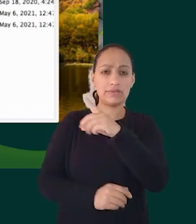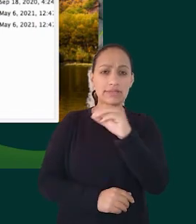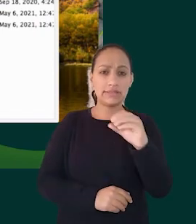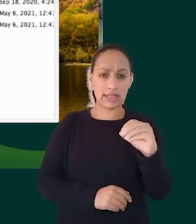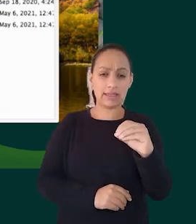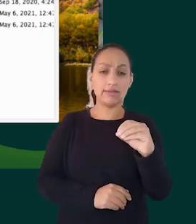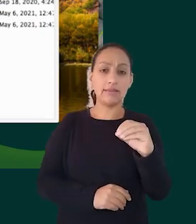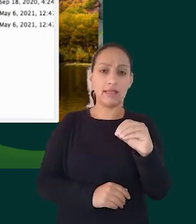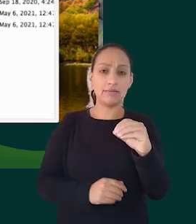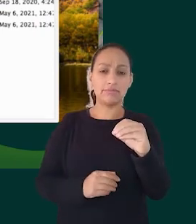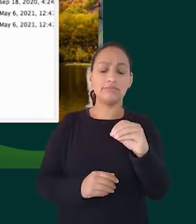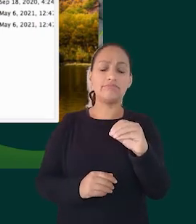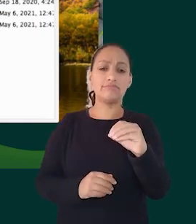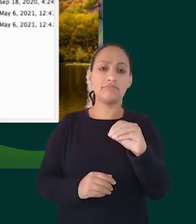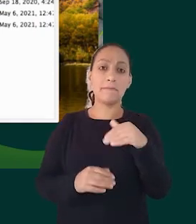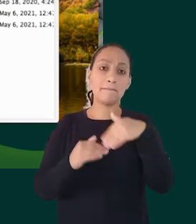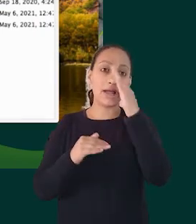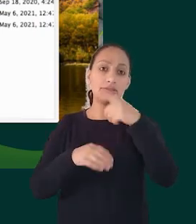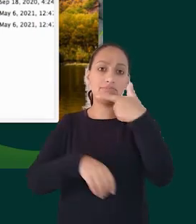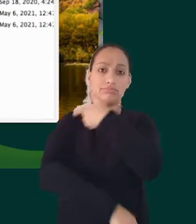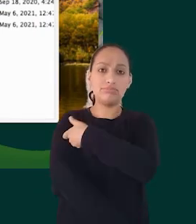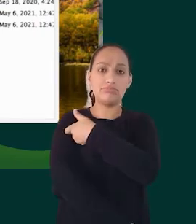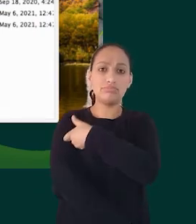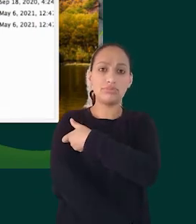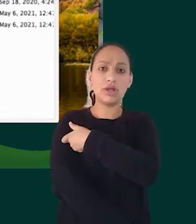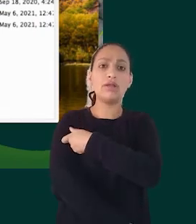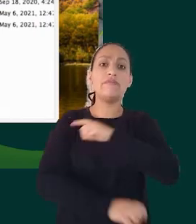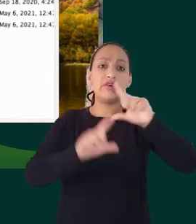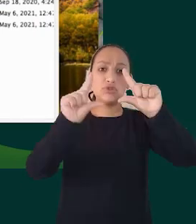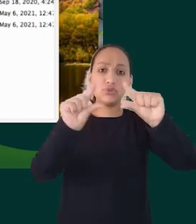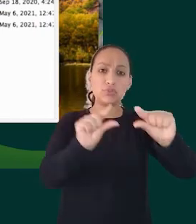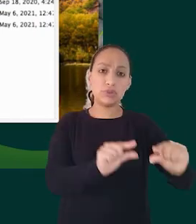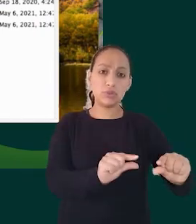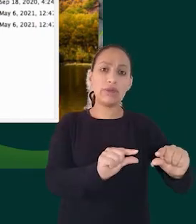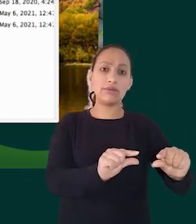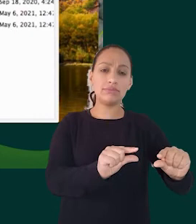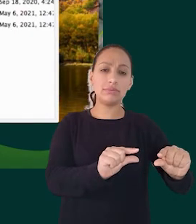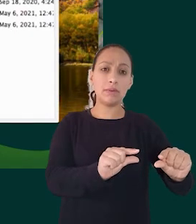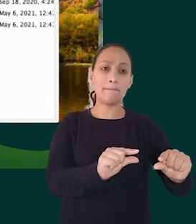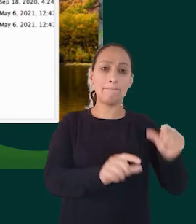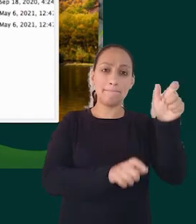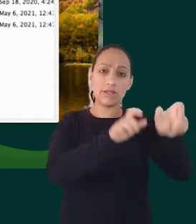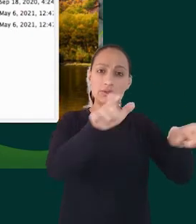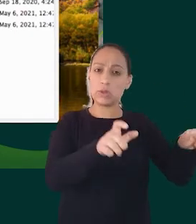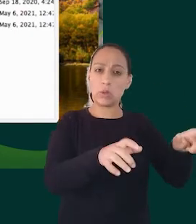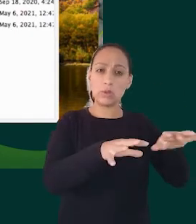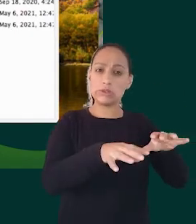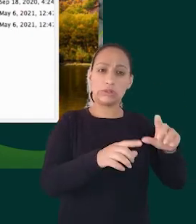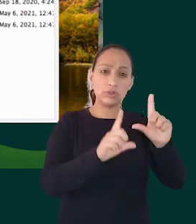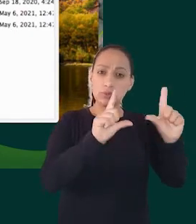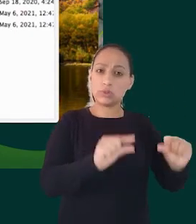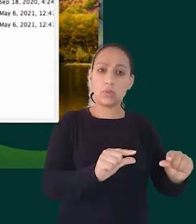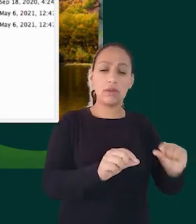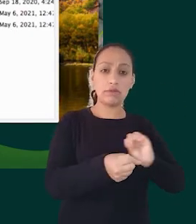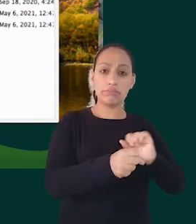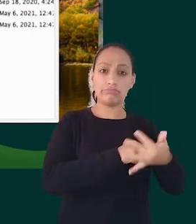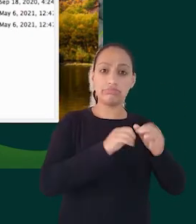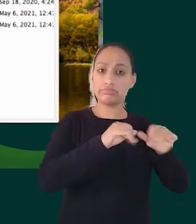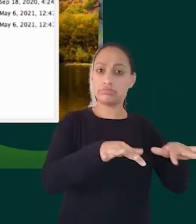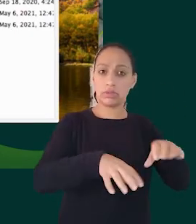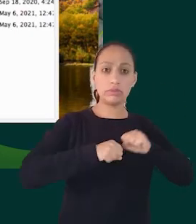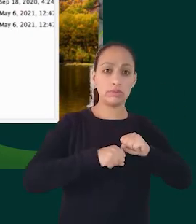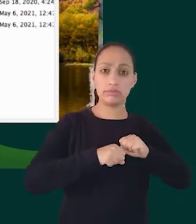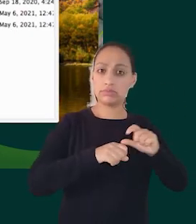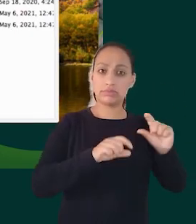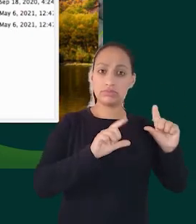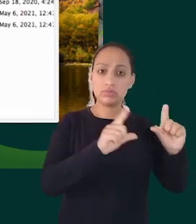os novos casos vão diminuindo. E observem que esses dados começam a se aproximar